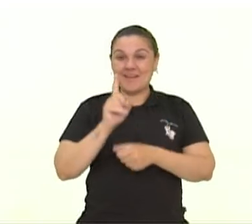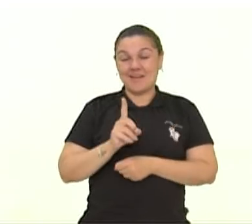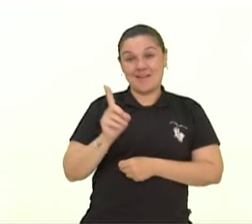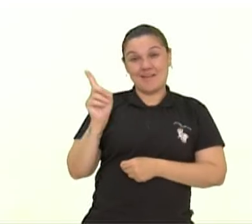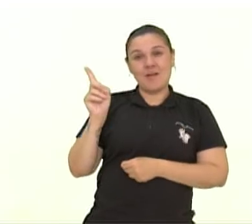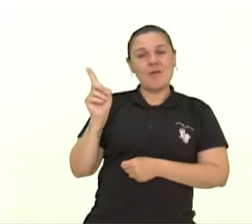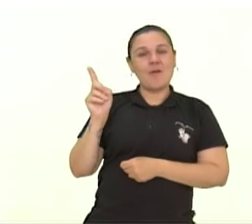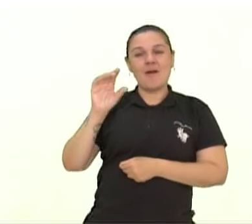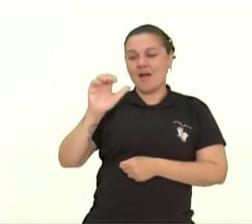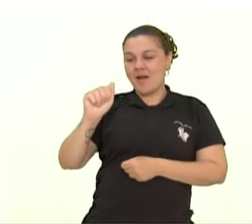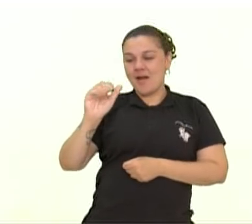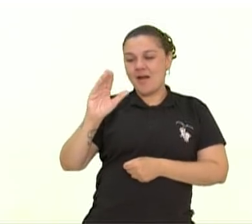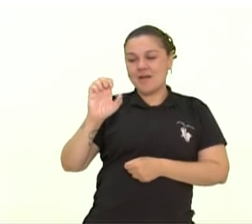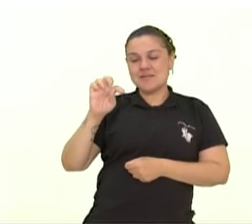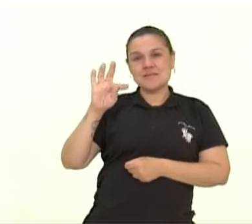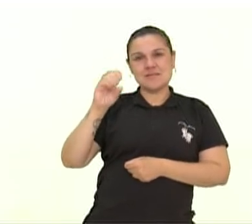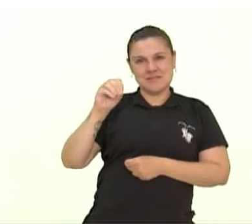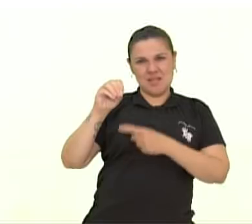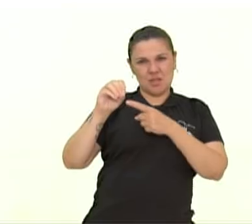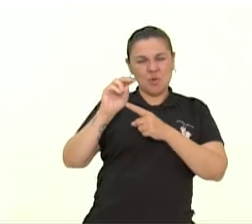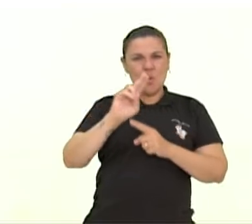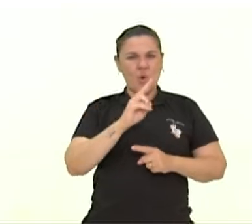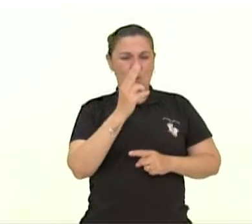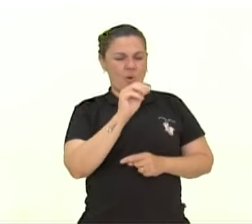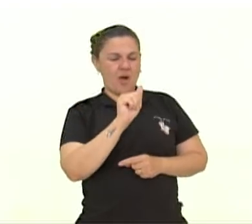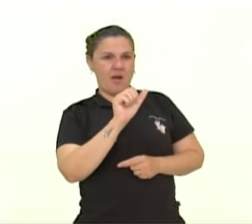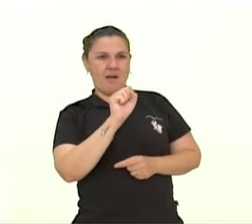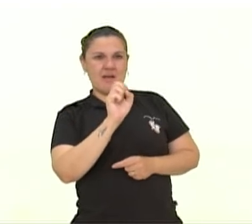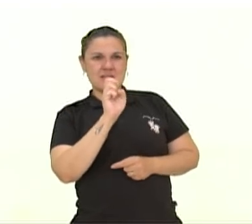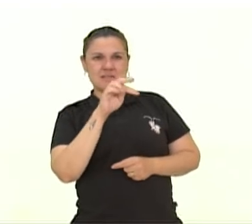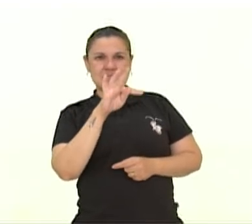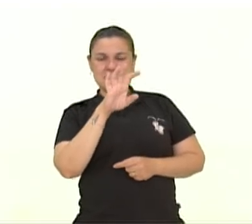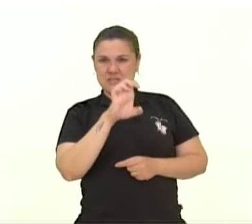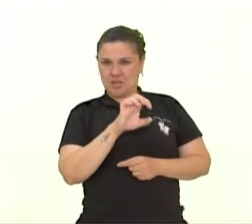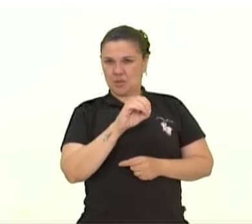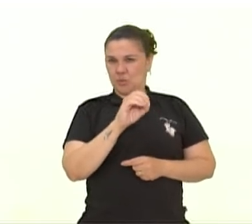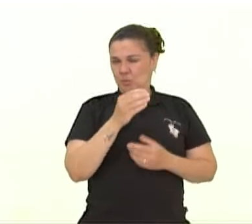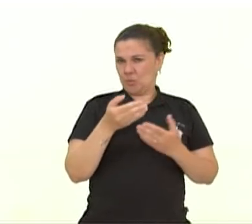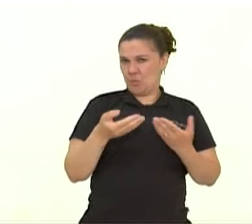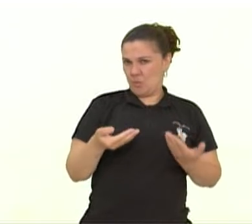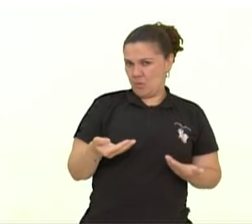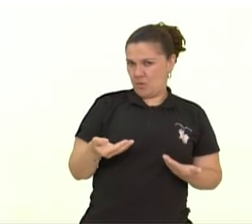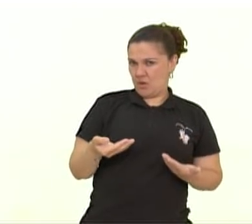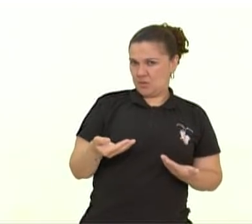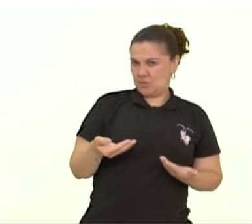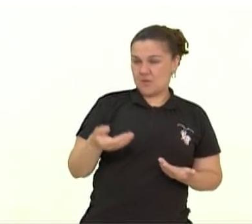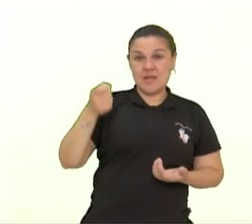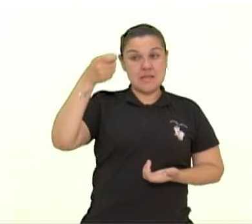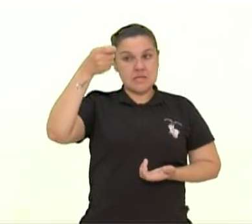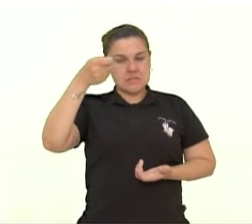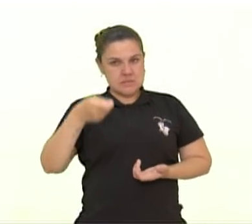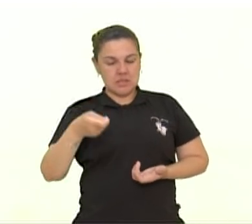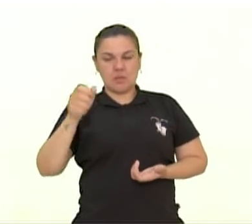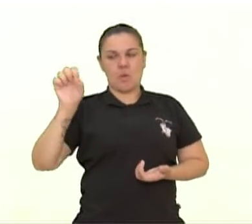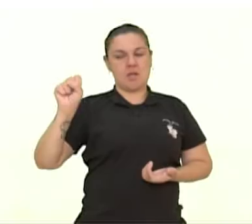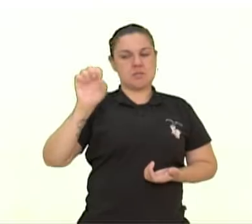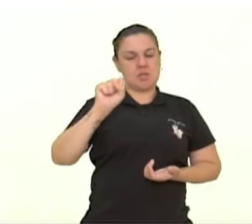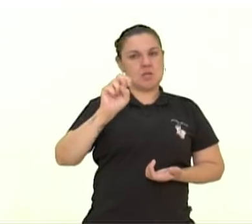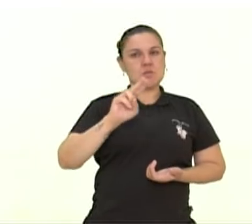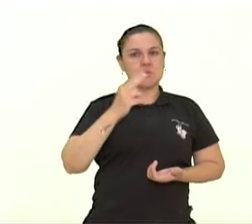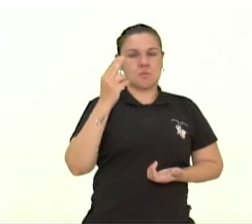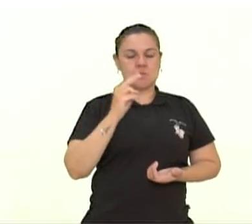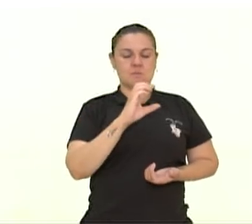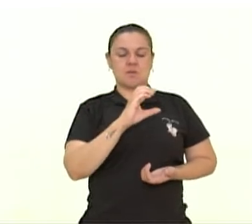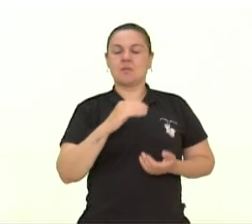acento, nesse caso, se a gente analisar essa imagem, ele seria escrito grafado com 2 S's ou a